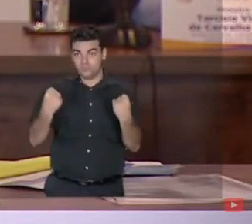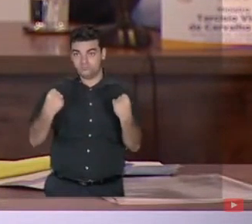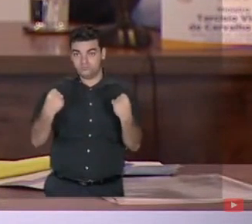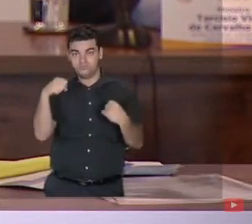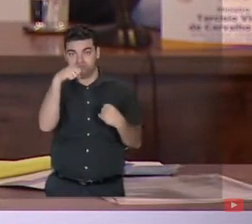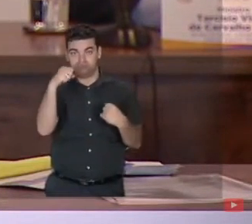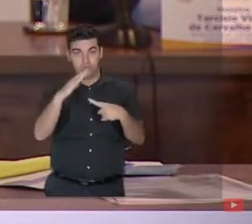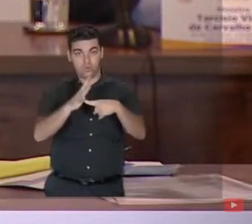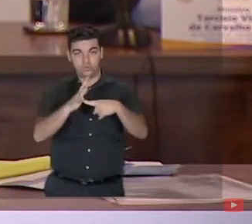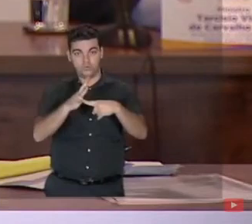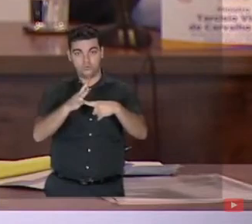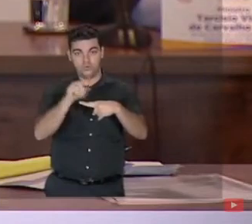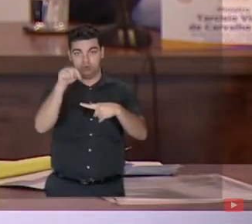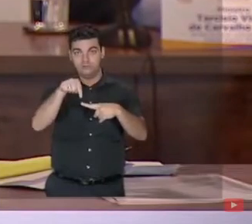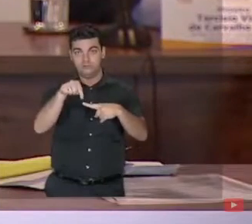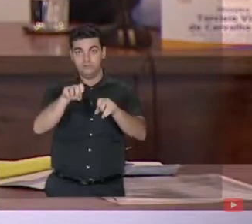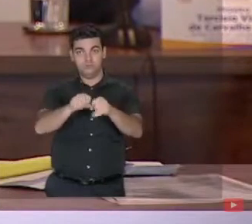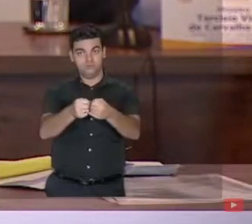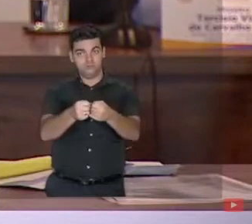Portanto,